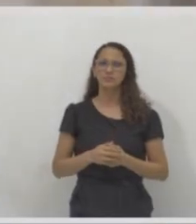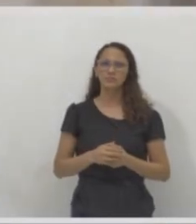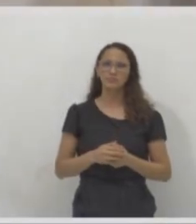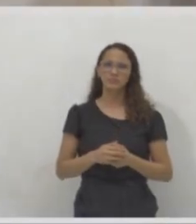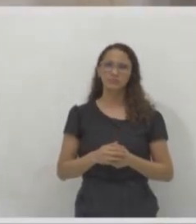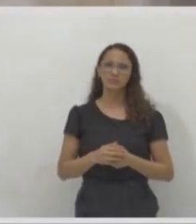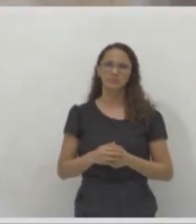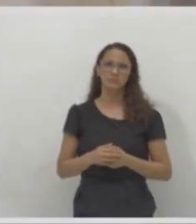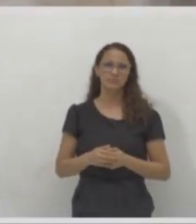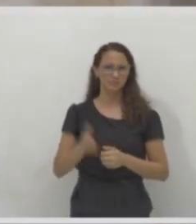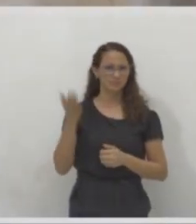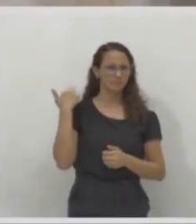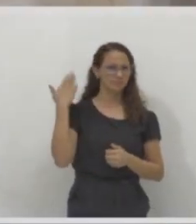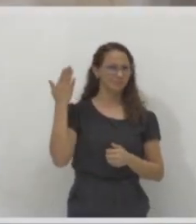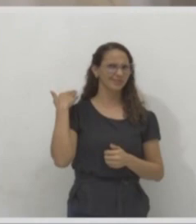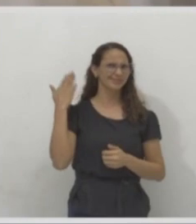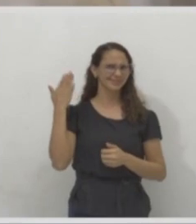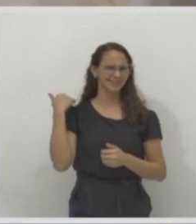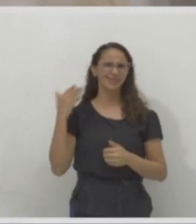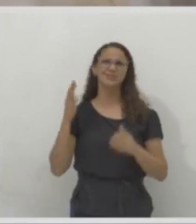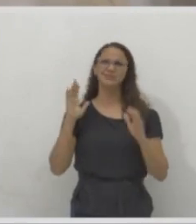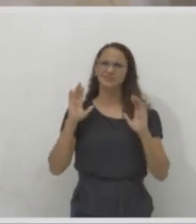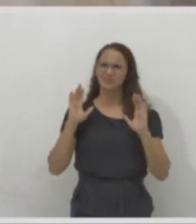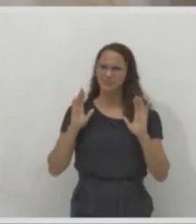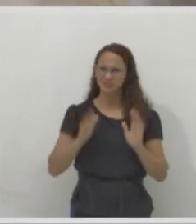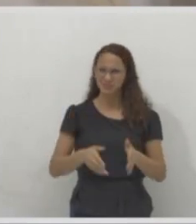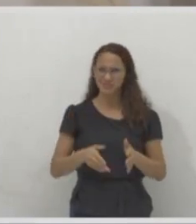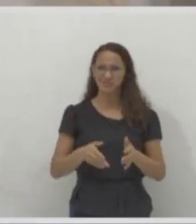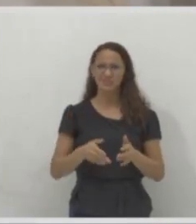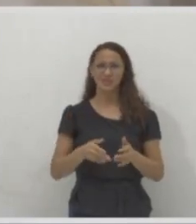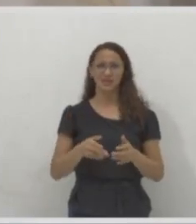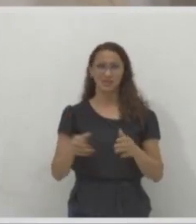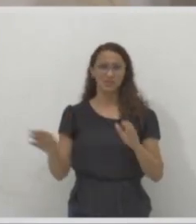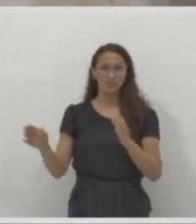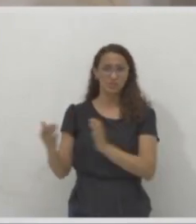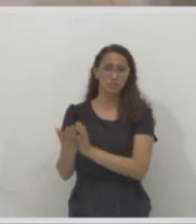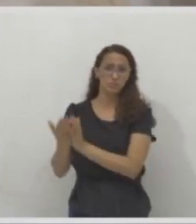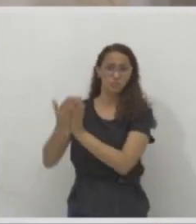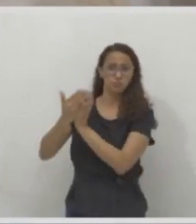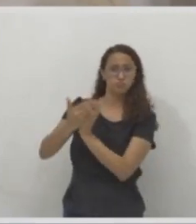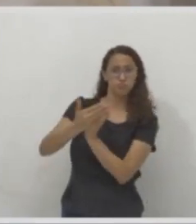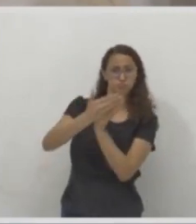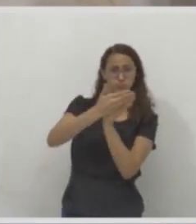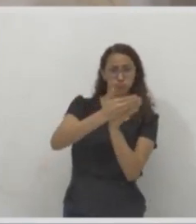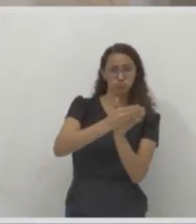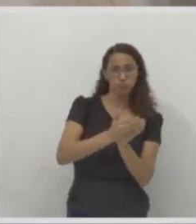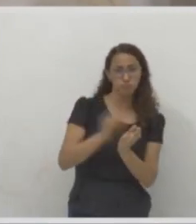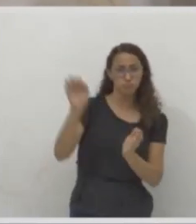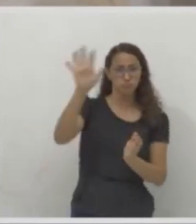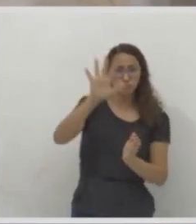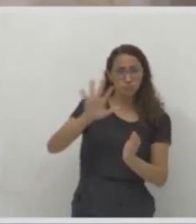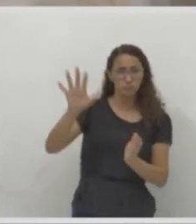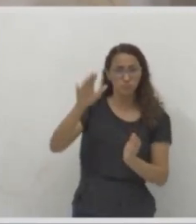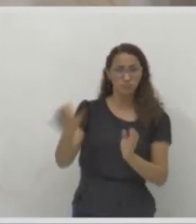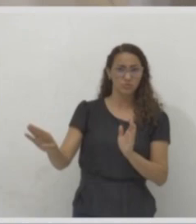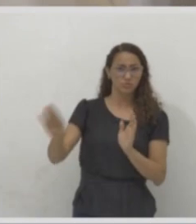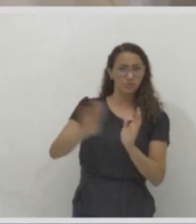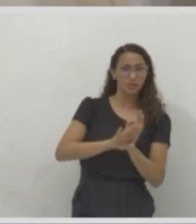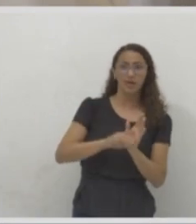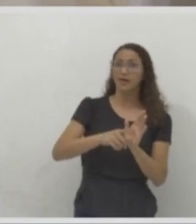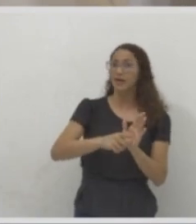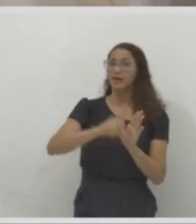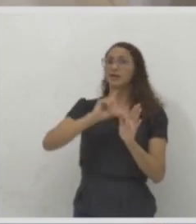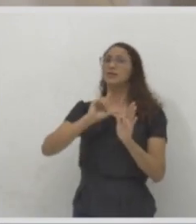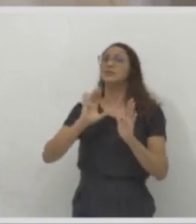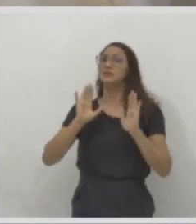ele já era feito bem antes dos brancos chegarem, dos europeus chegarem aqui na América. Tá? Quem usava o